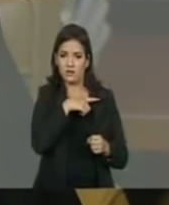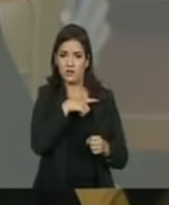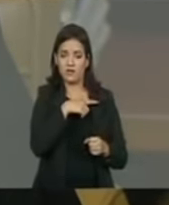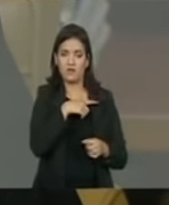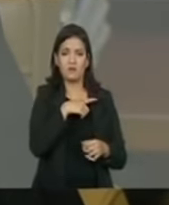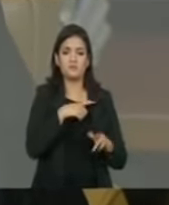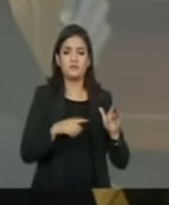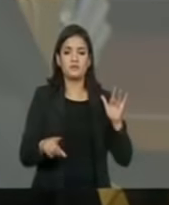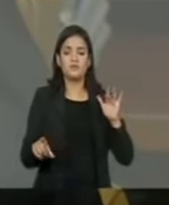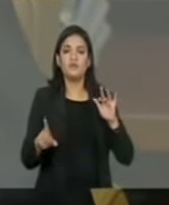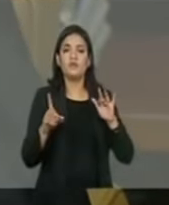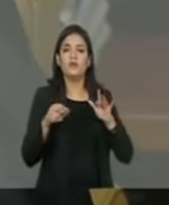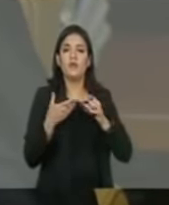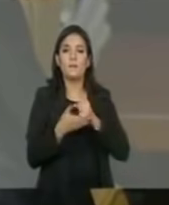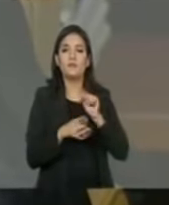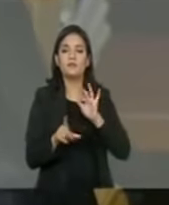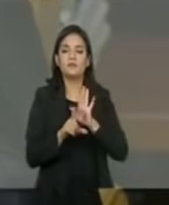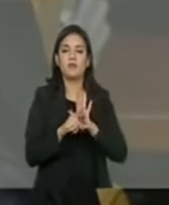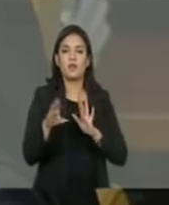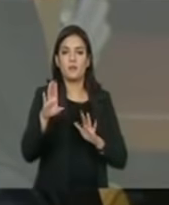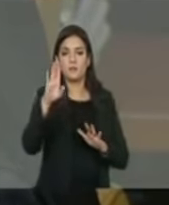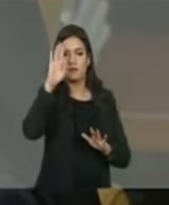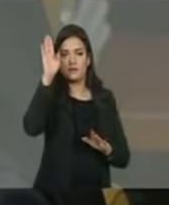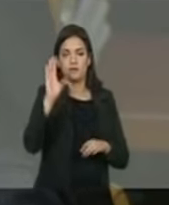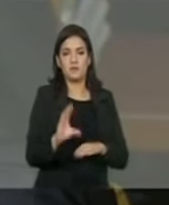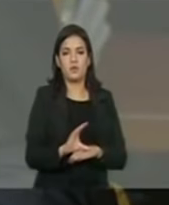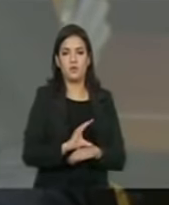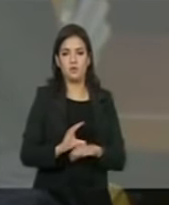lei fundamental da república